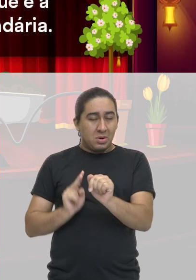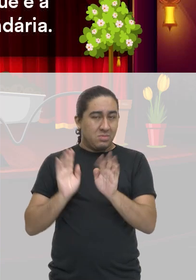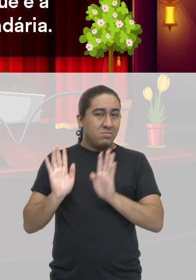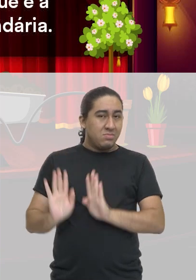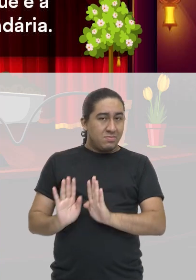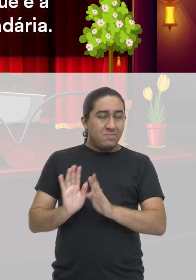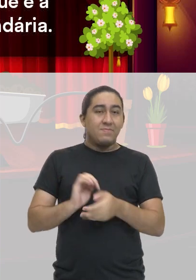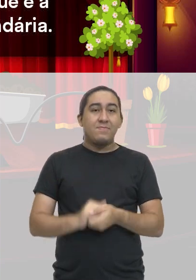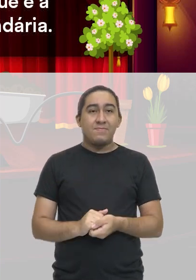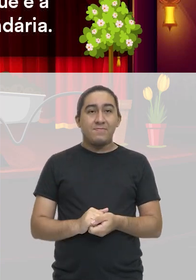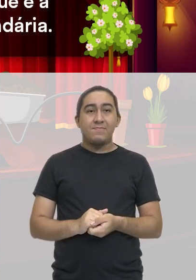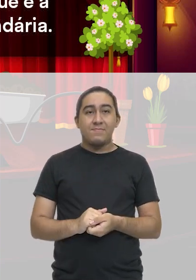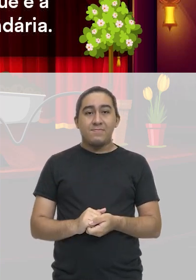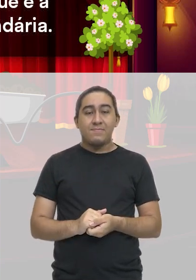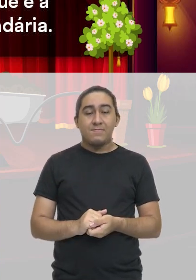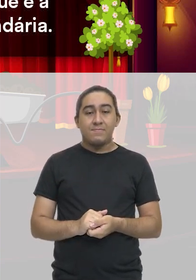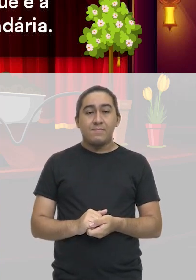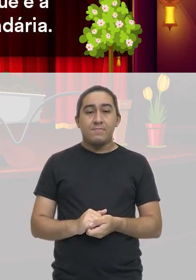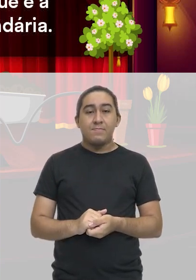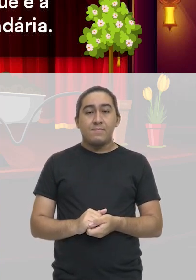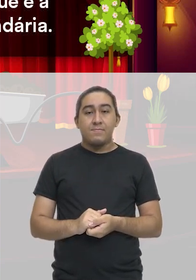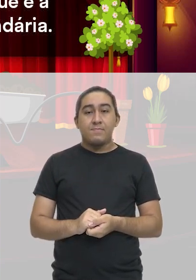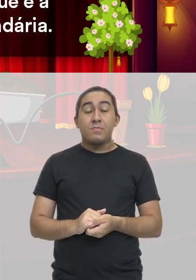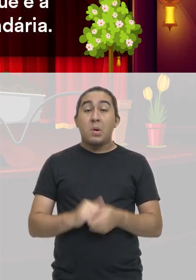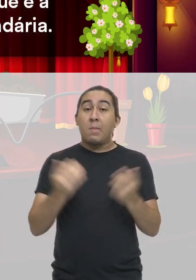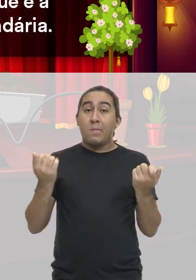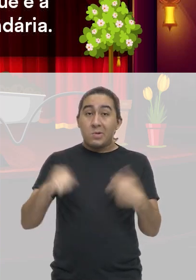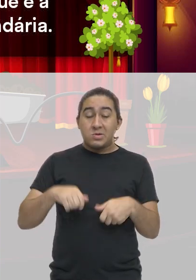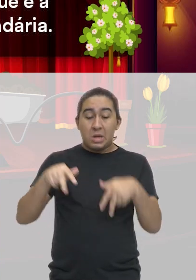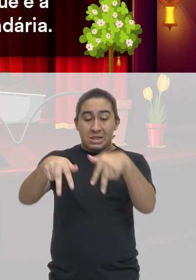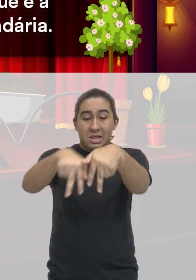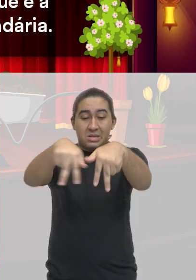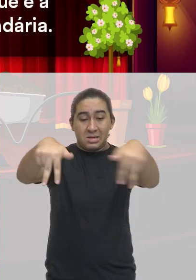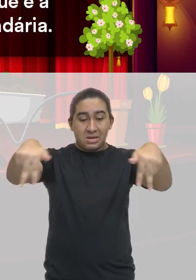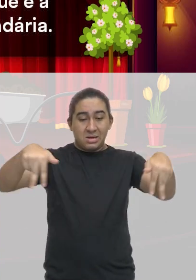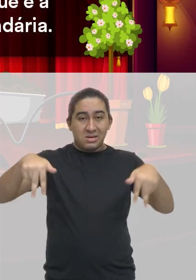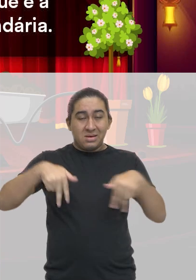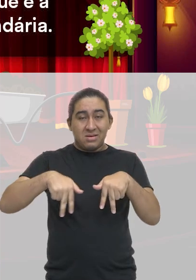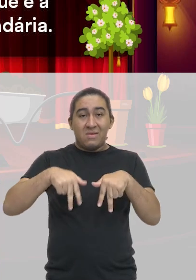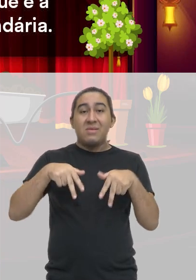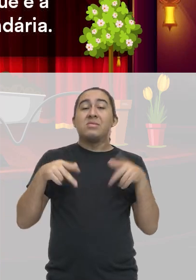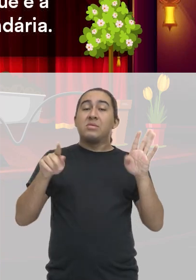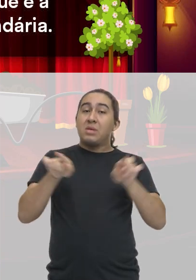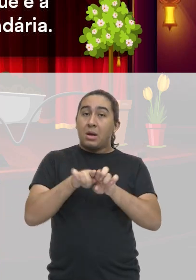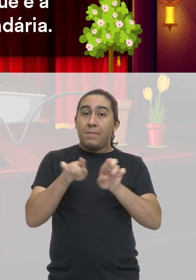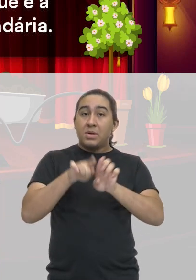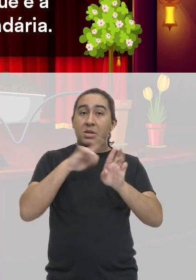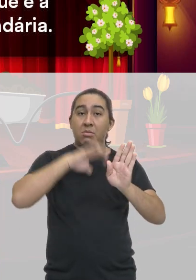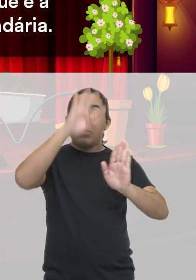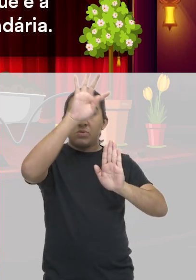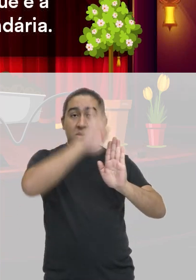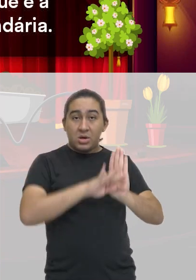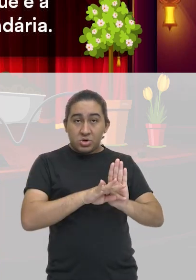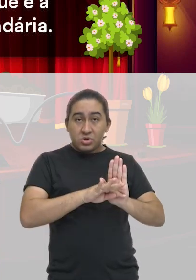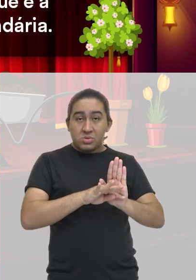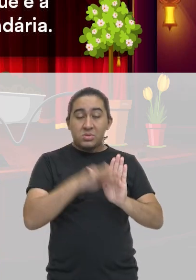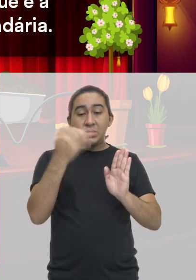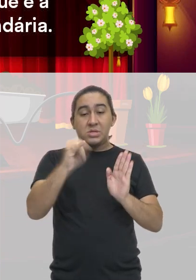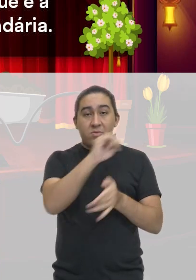Tá? E desses personagens, nós vamos falar sobre o texto também, que dentro dele você vai